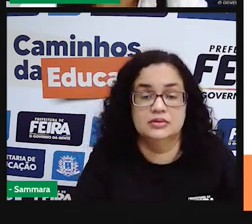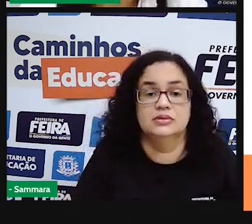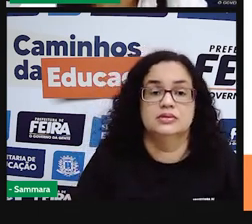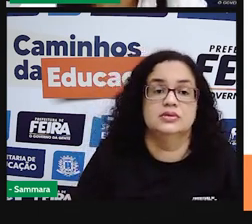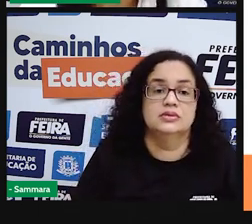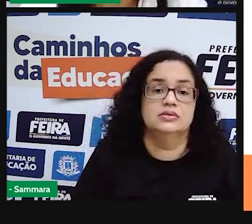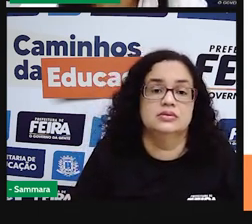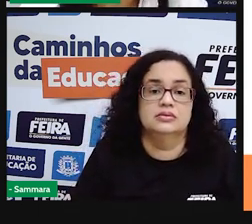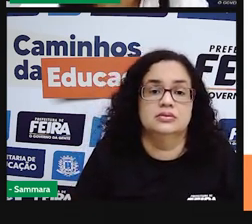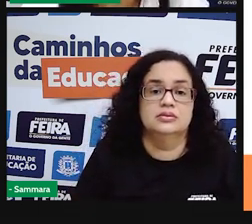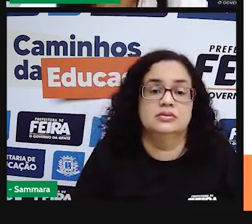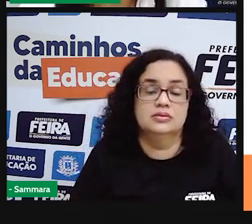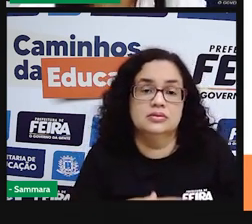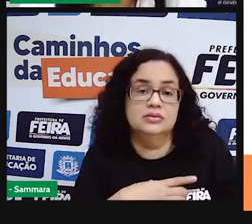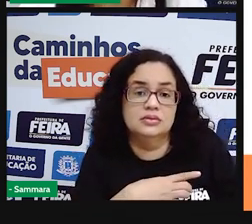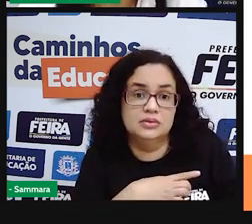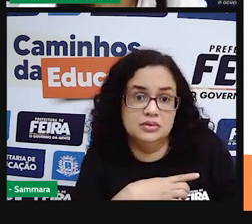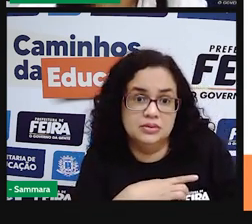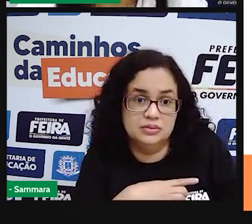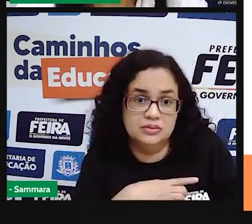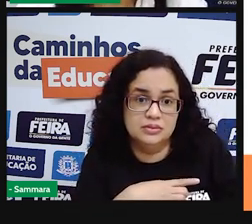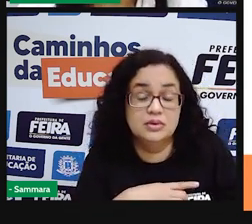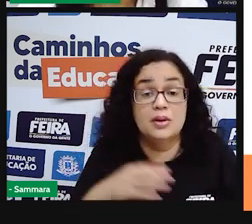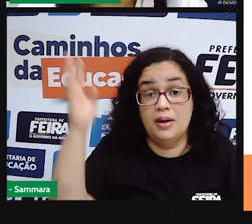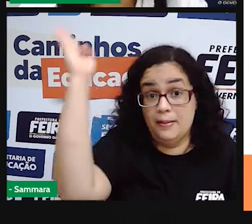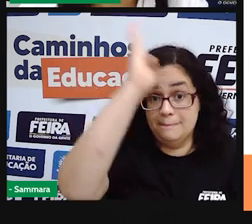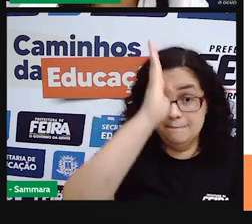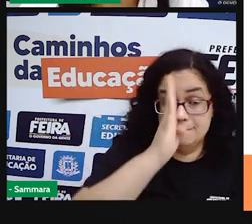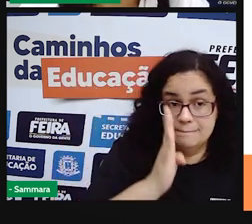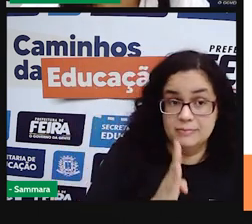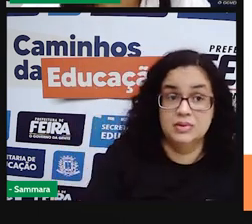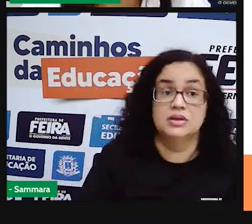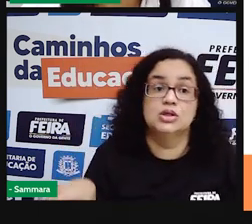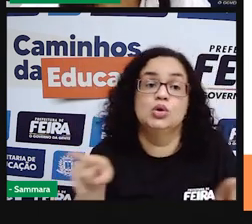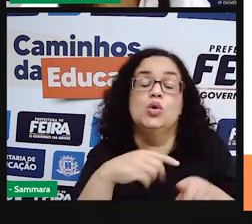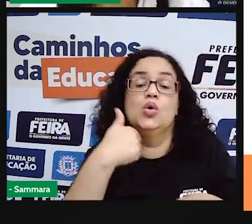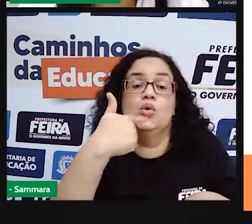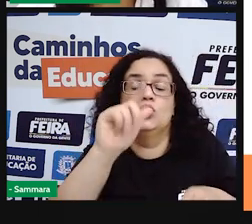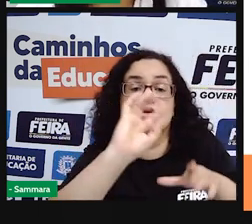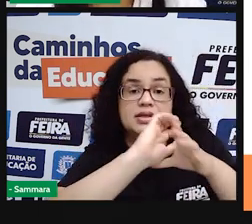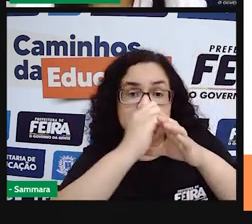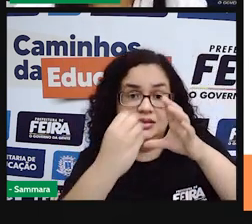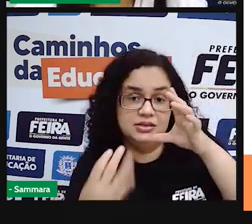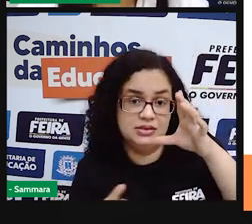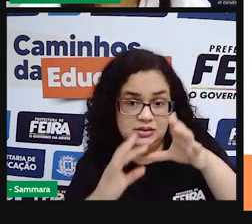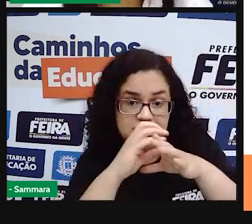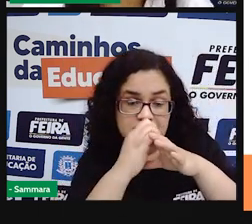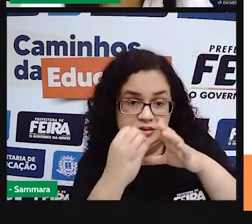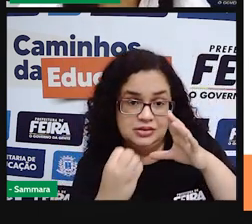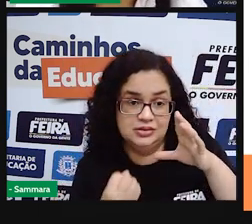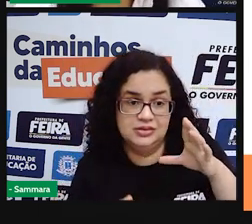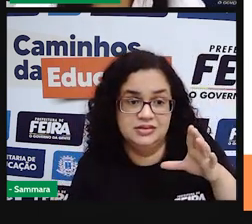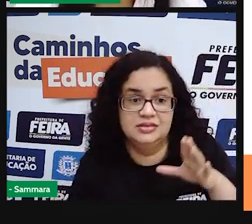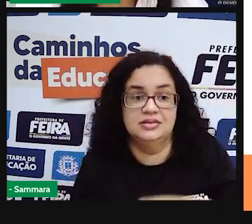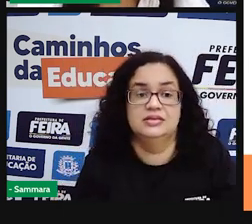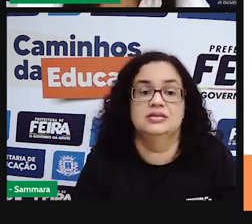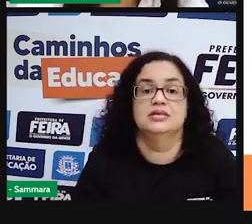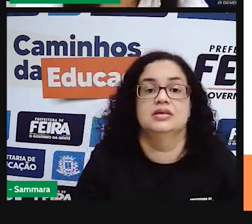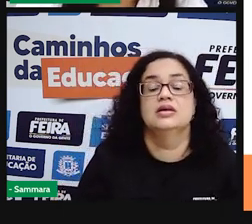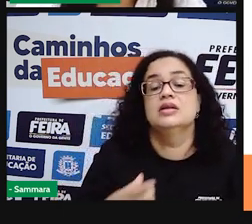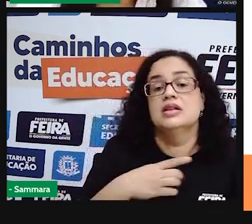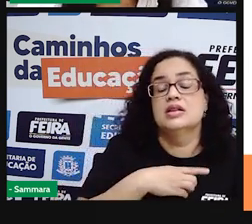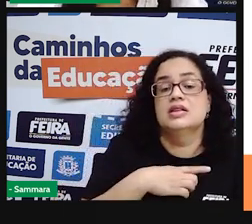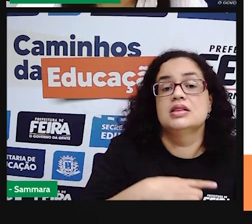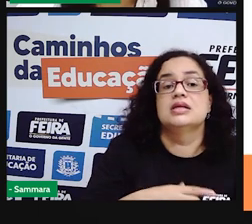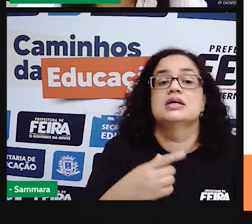que viviam aqui e vivem no Brasil. Então, outras características foram sendo juntadas, foram